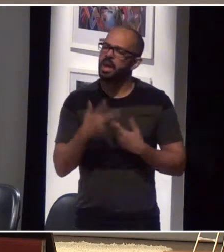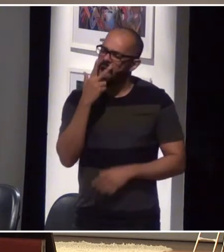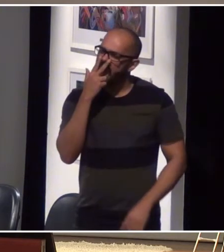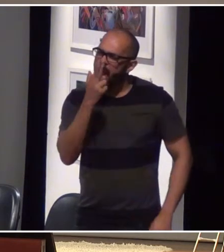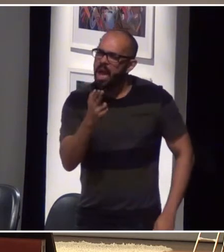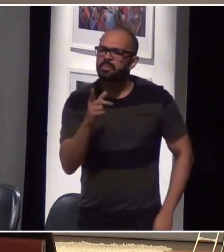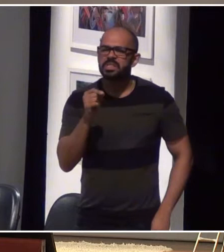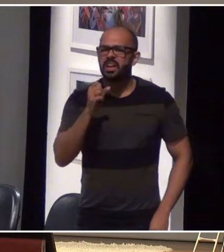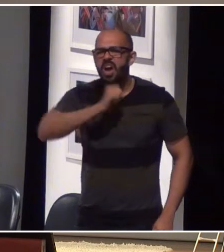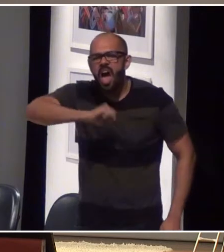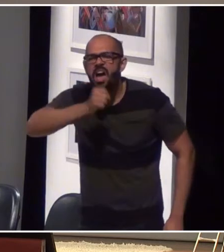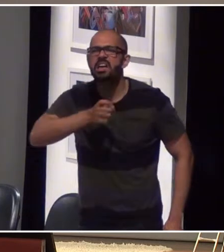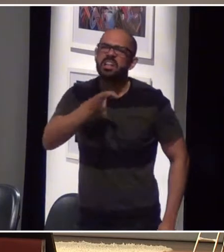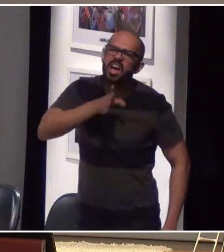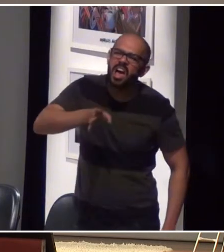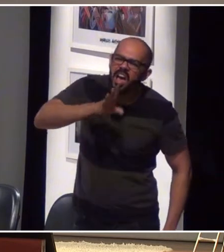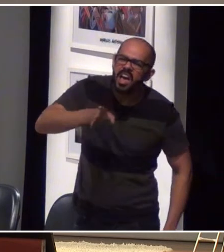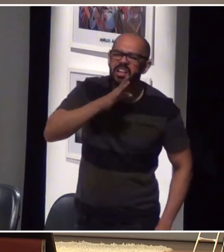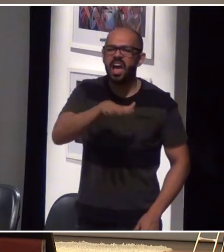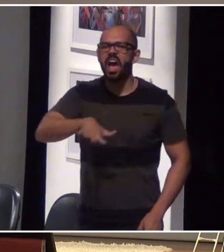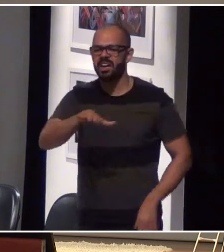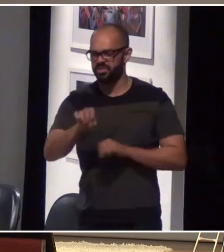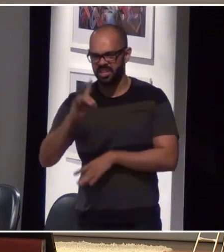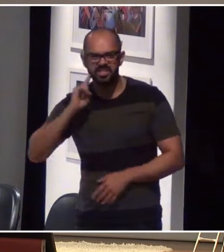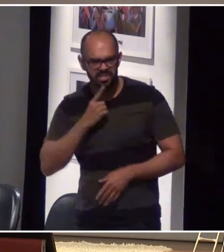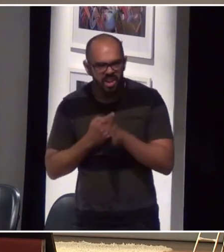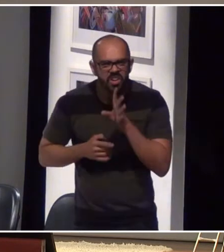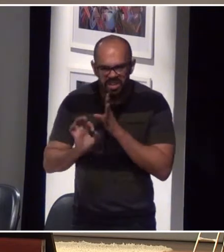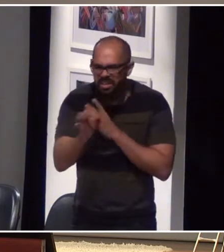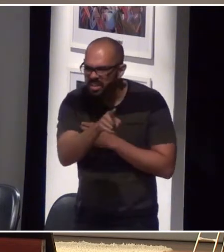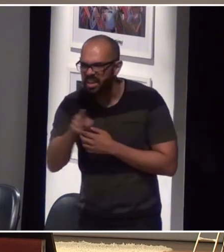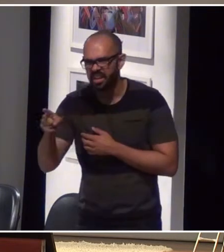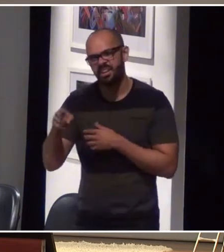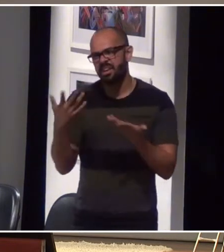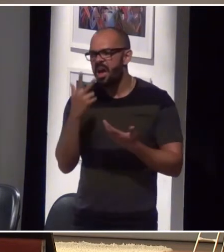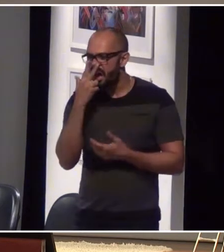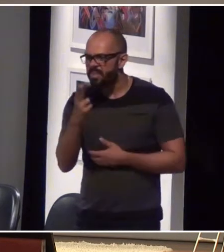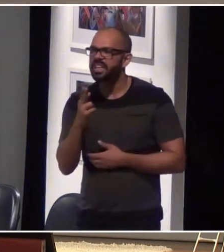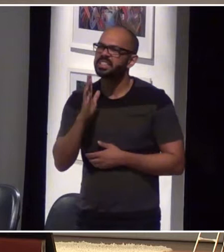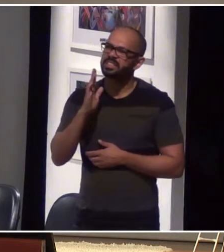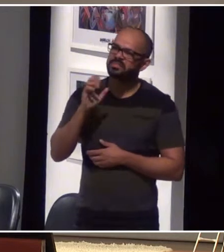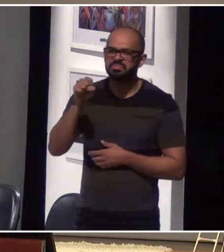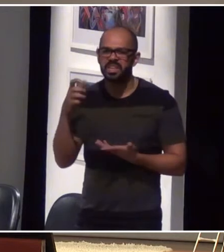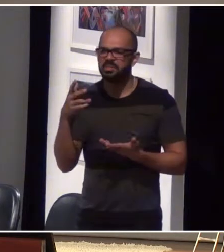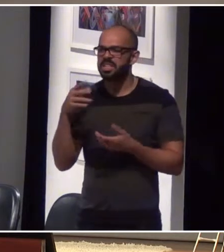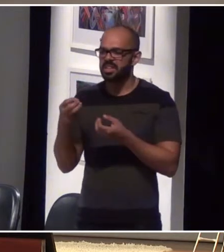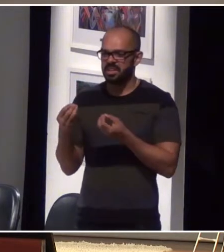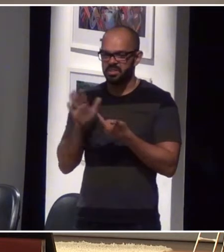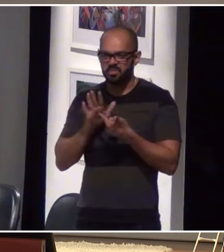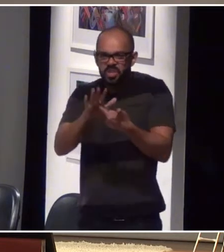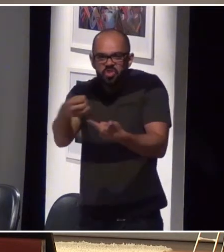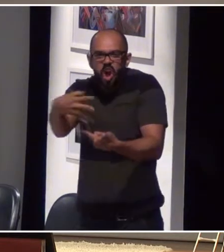Parece que tudo isso já é muito velho e sabido nosso da área de educação de surdos. Né? Eu acho que, aparentemente, assim, eu não estou